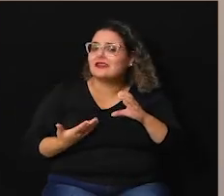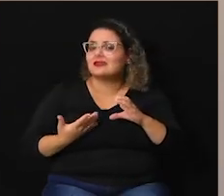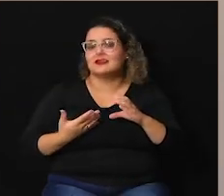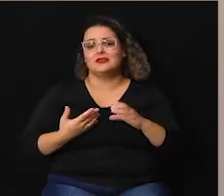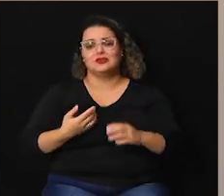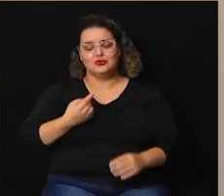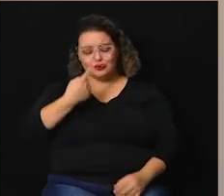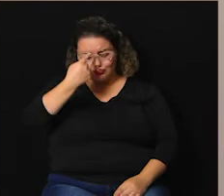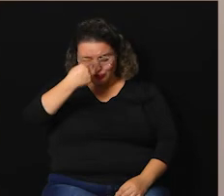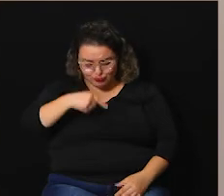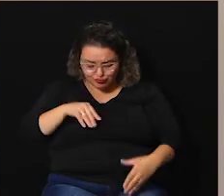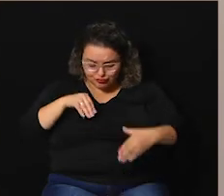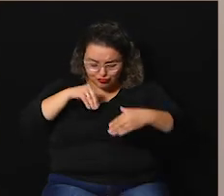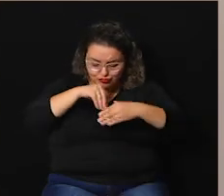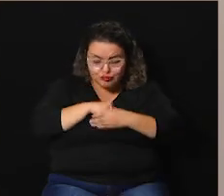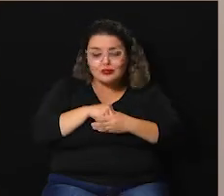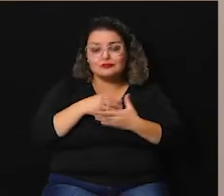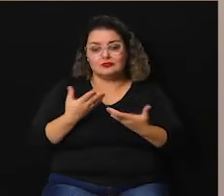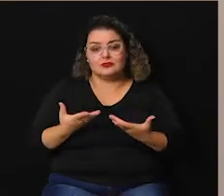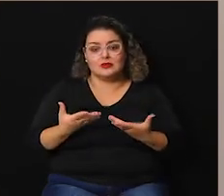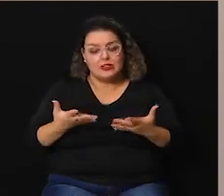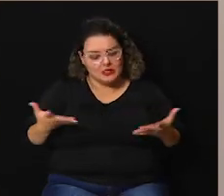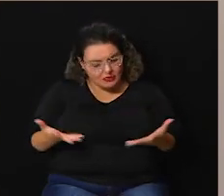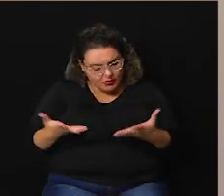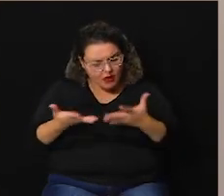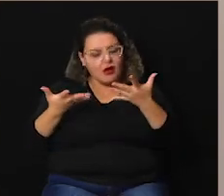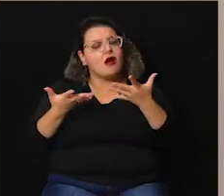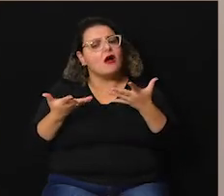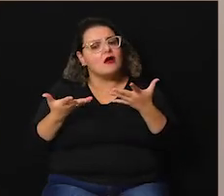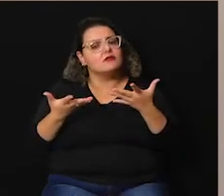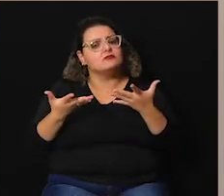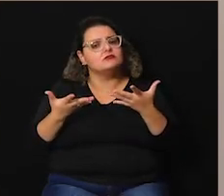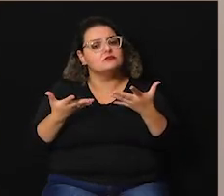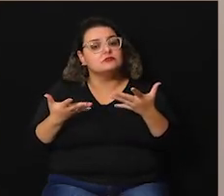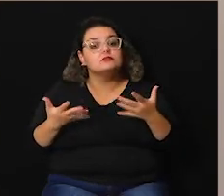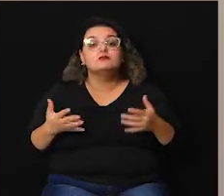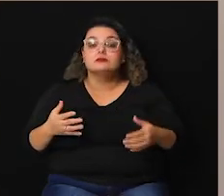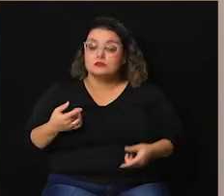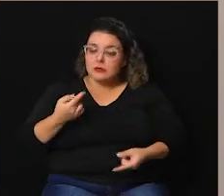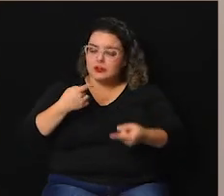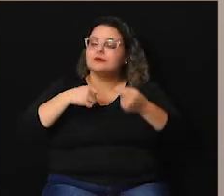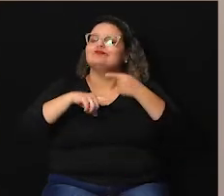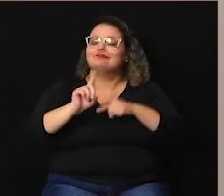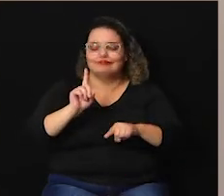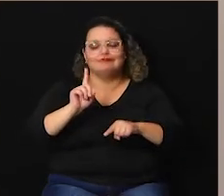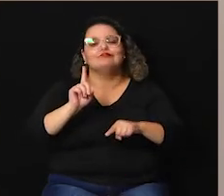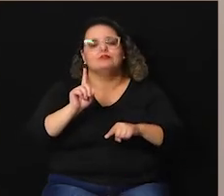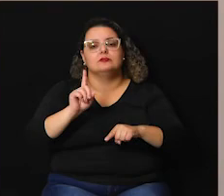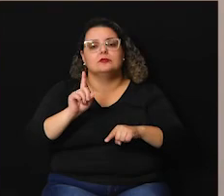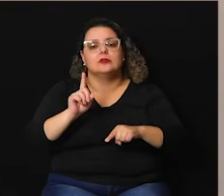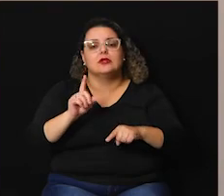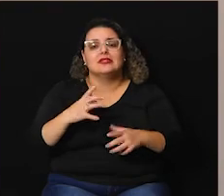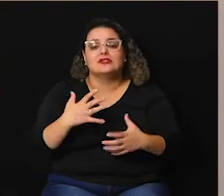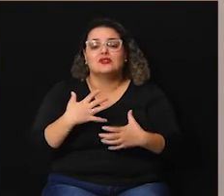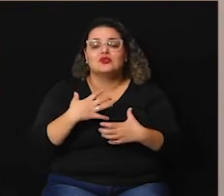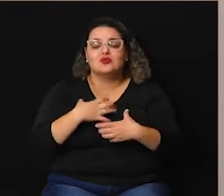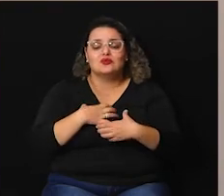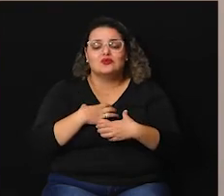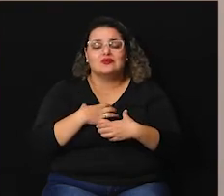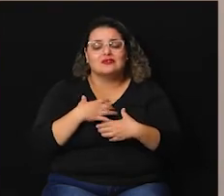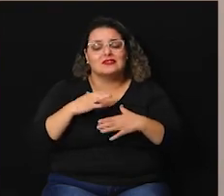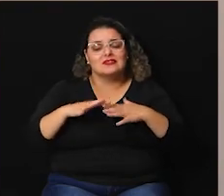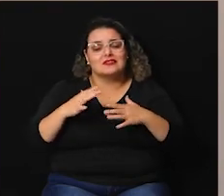nossa personalidade que são muito positivas e dar ênfase a isso. Isso nos ajuda a superar aquilo que nos faz